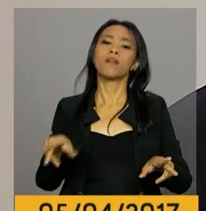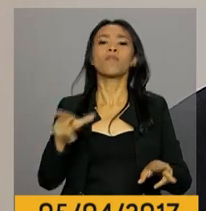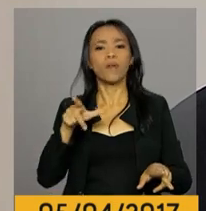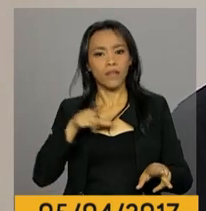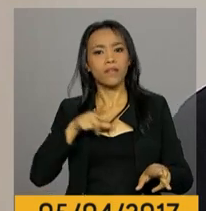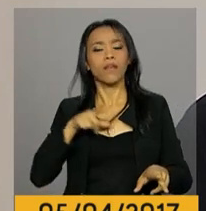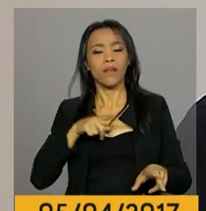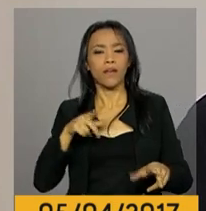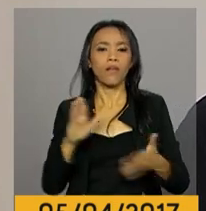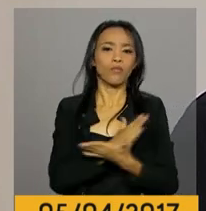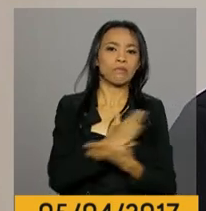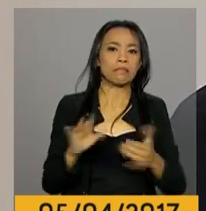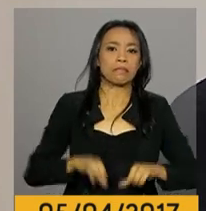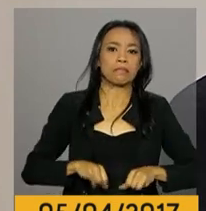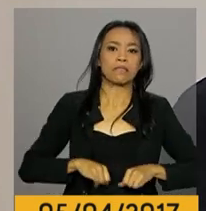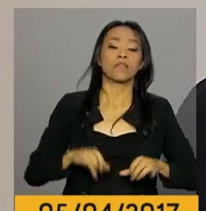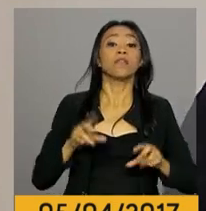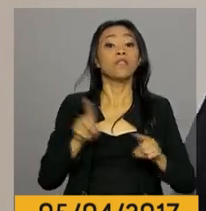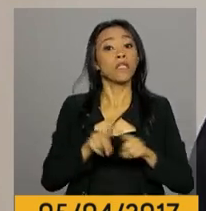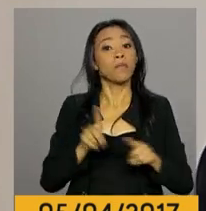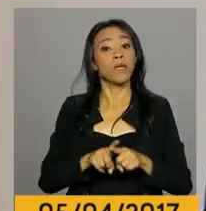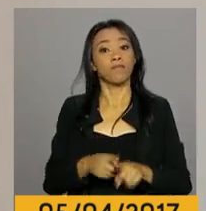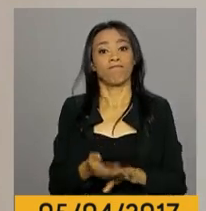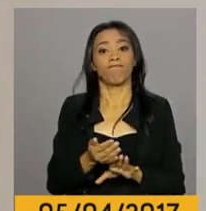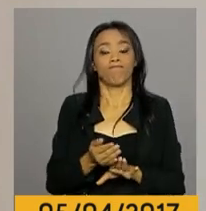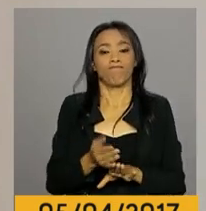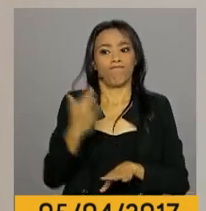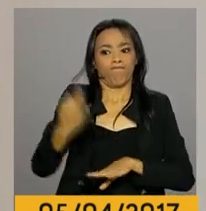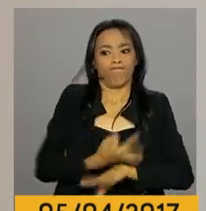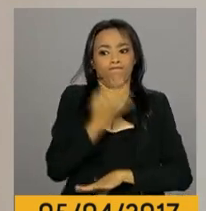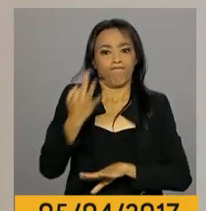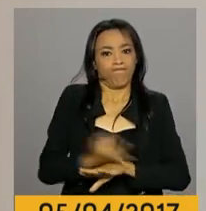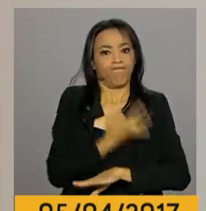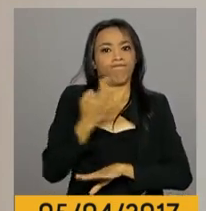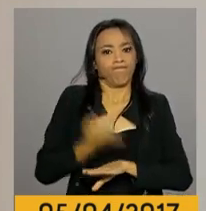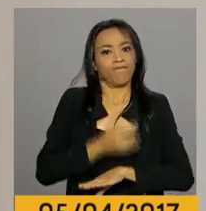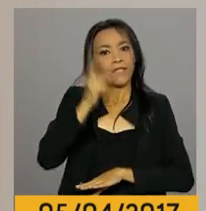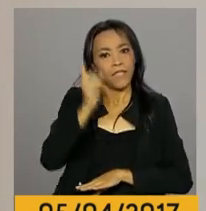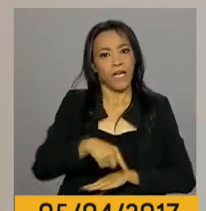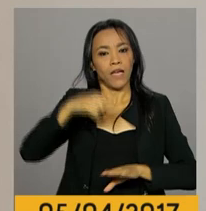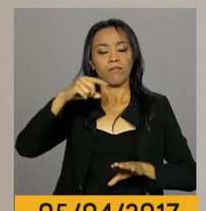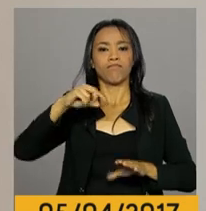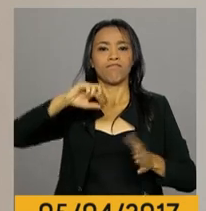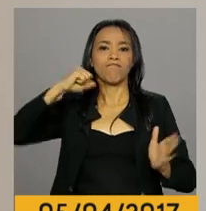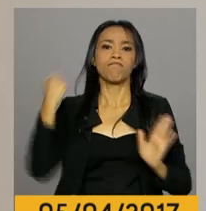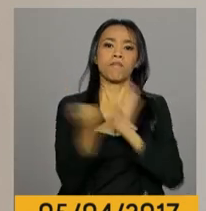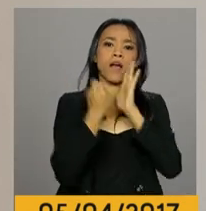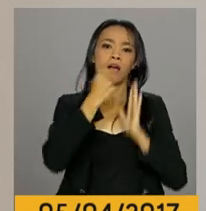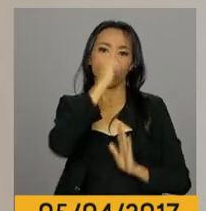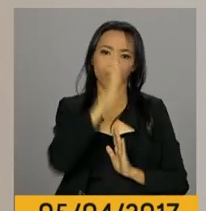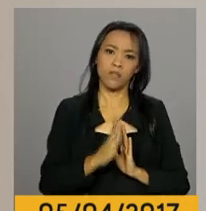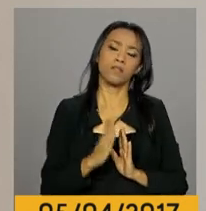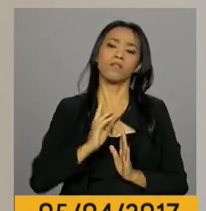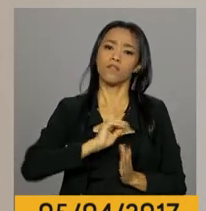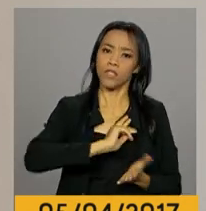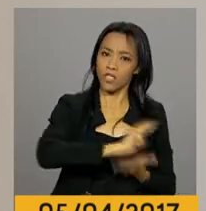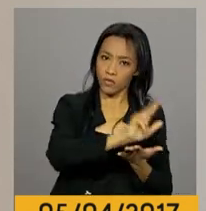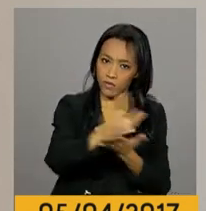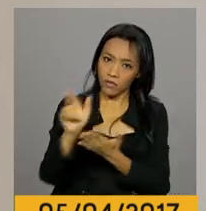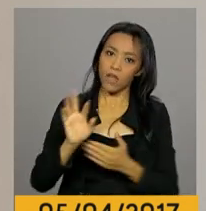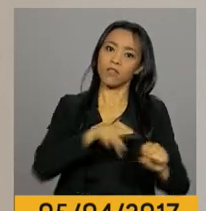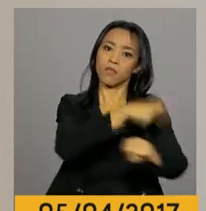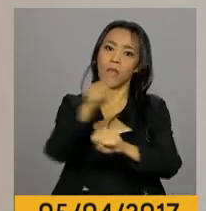restrição e no Exercício da tolerância que são marcas da nossa comunidade do Brasil e doss países integrantes da